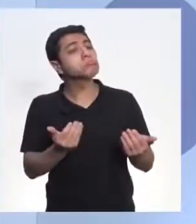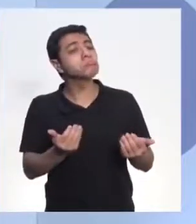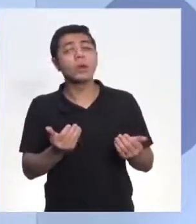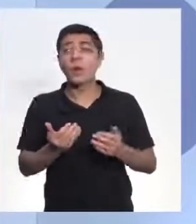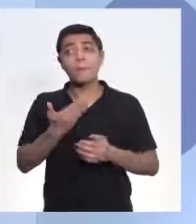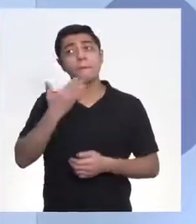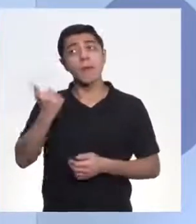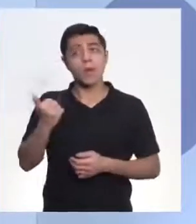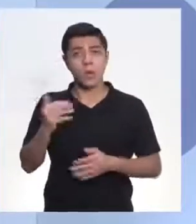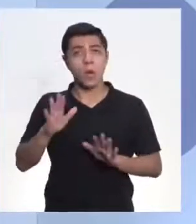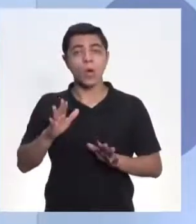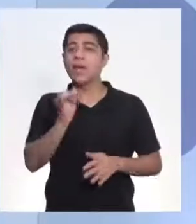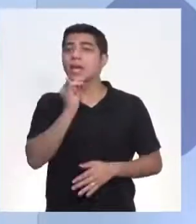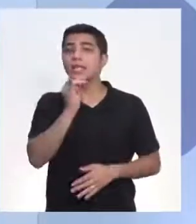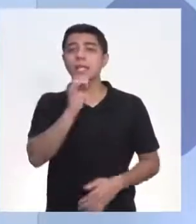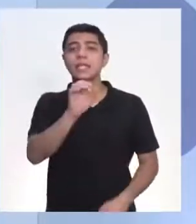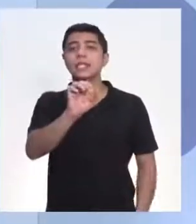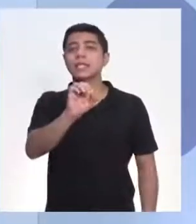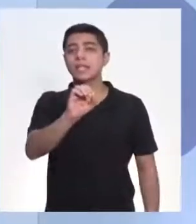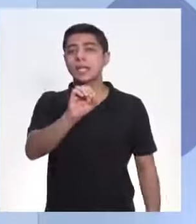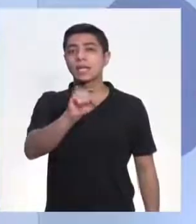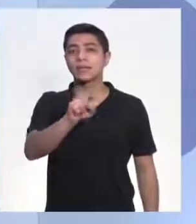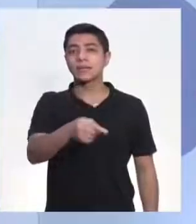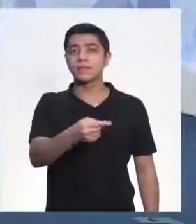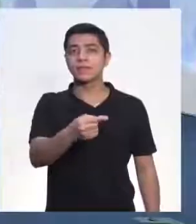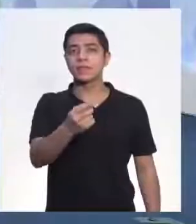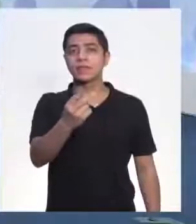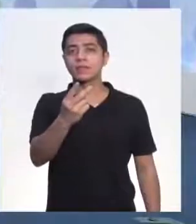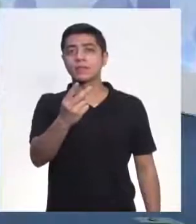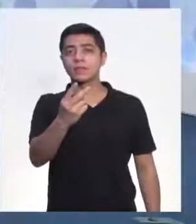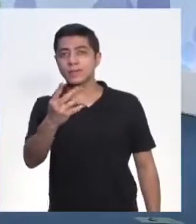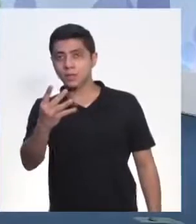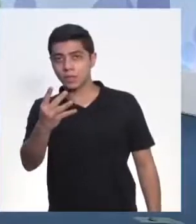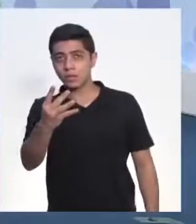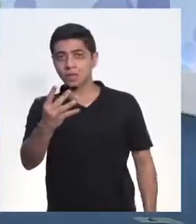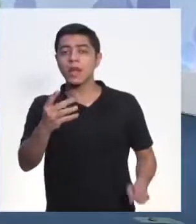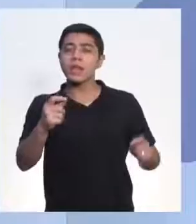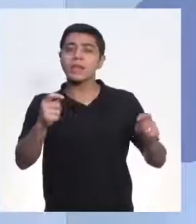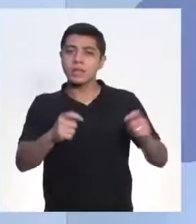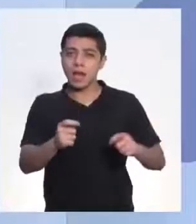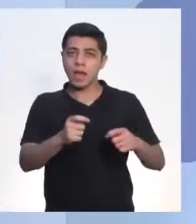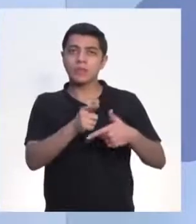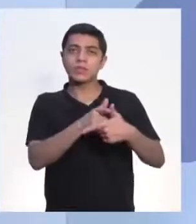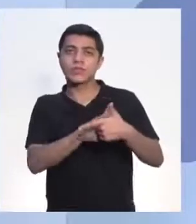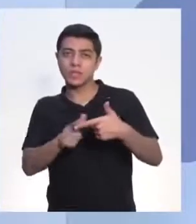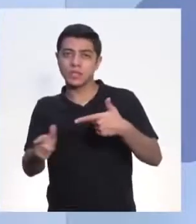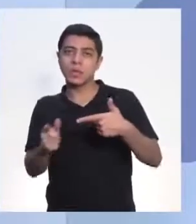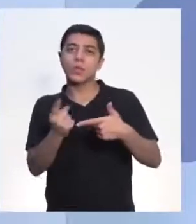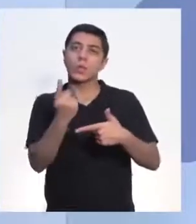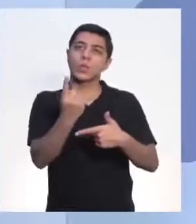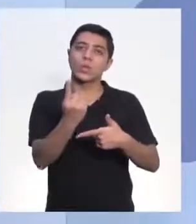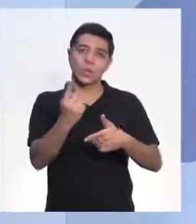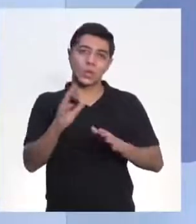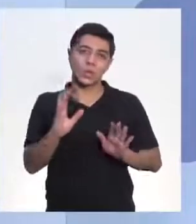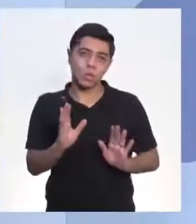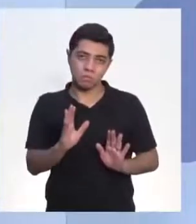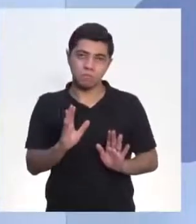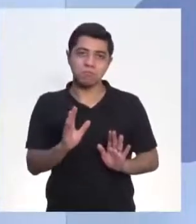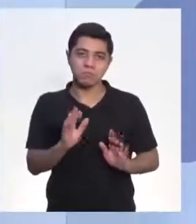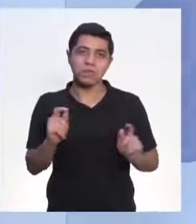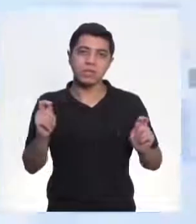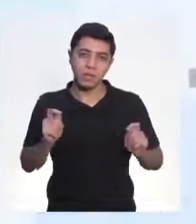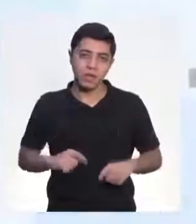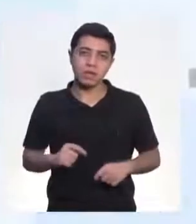facilitar. Vamos. O 0,24, ele é, digamos, divisível por 1, não é, Ale? Então, você pode escrever 0,24,